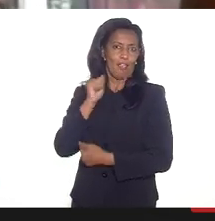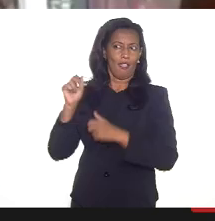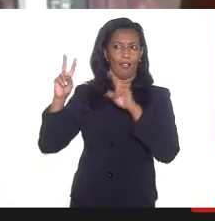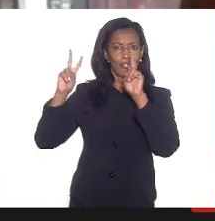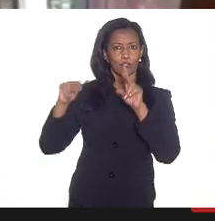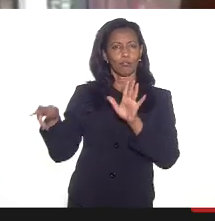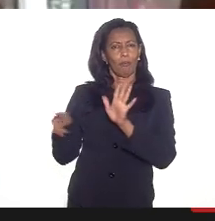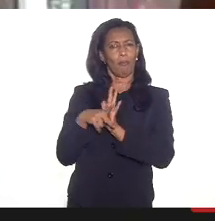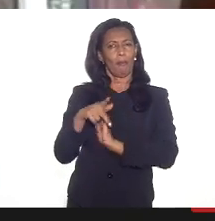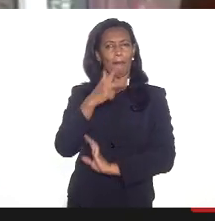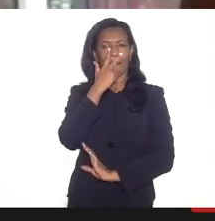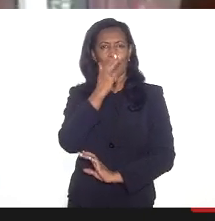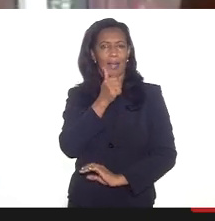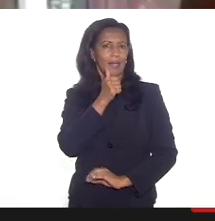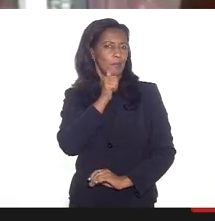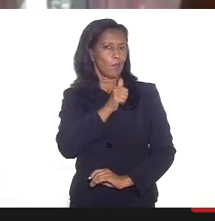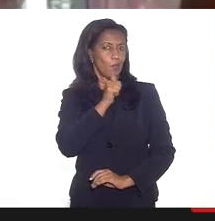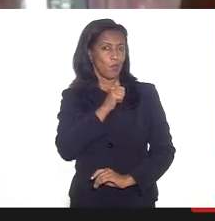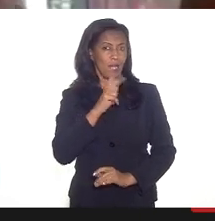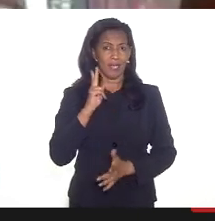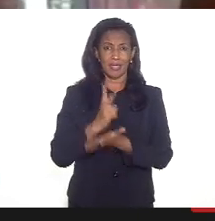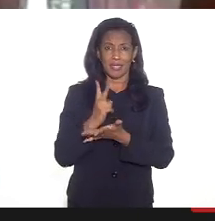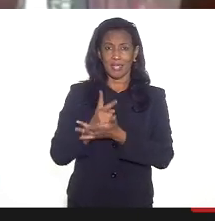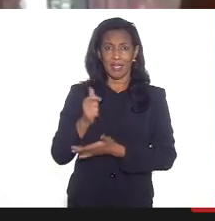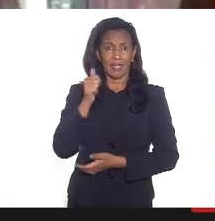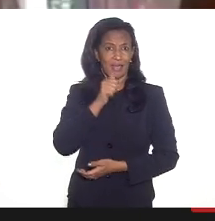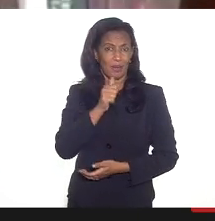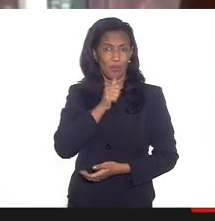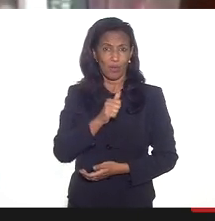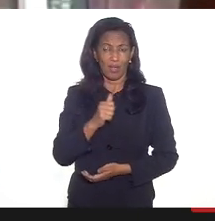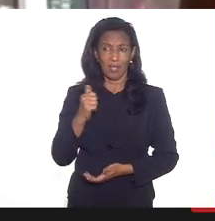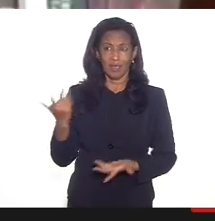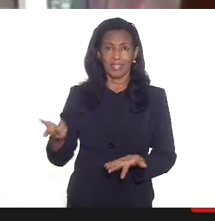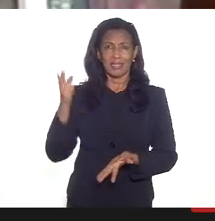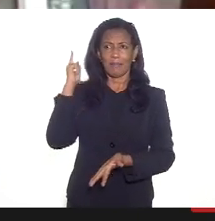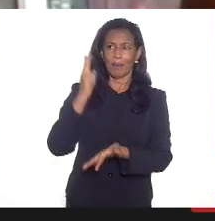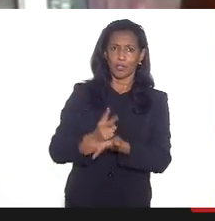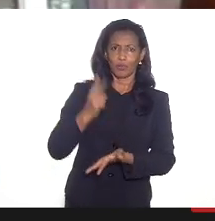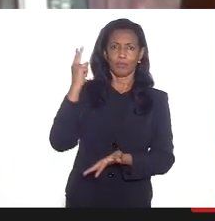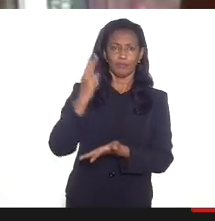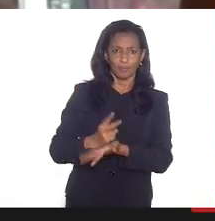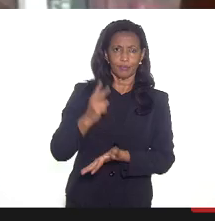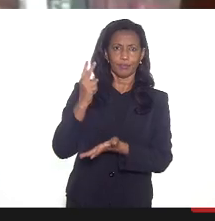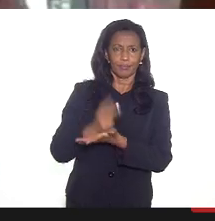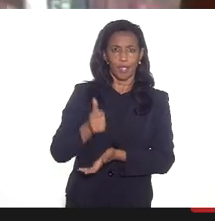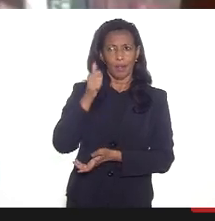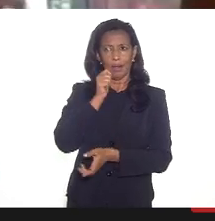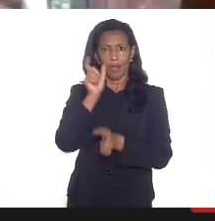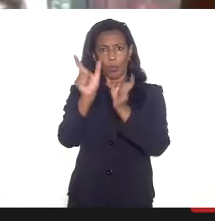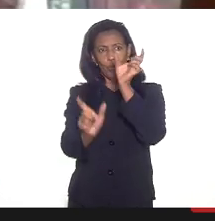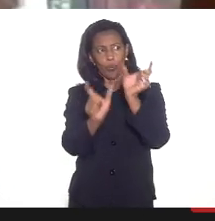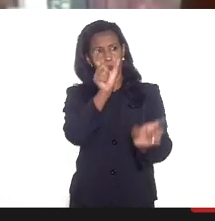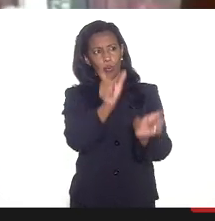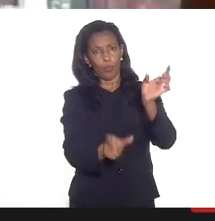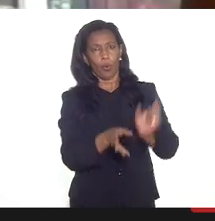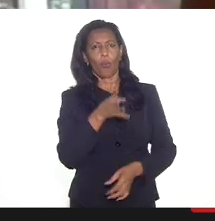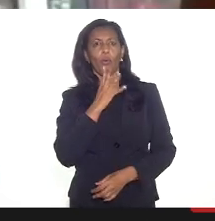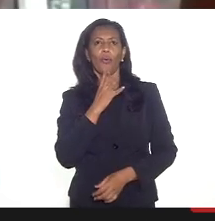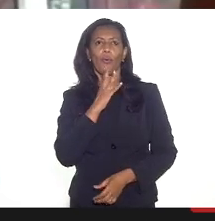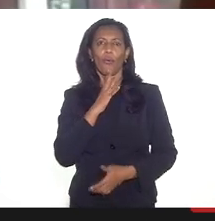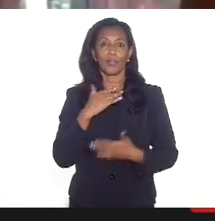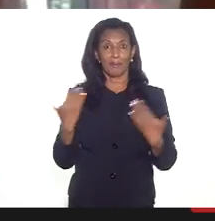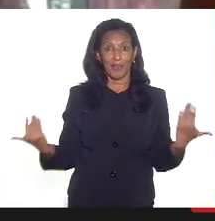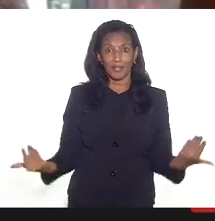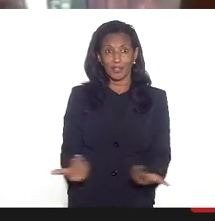das vezes, nas nossas reuniões, tem mulheres e sempre as mesmas mulheres. Então, os rostos são muito conhecidos aqui.